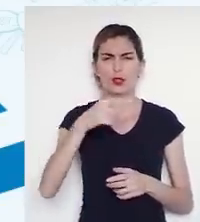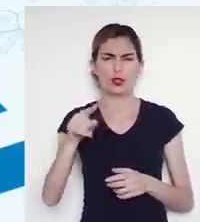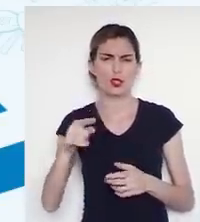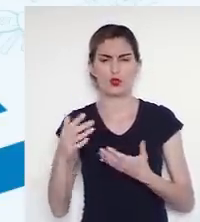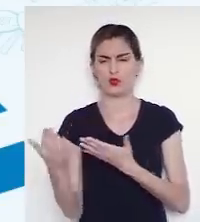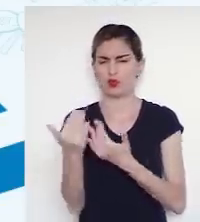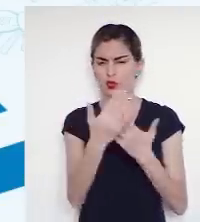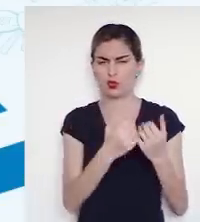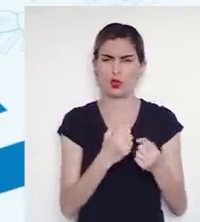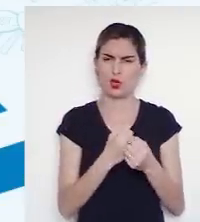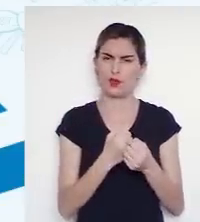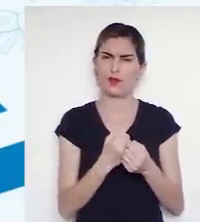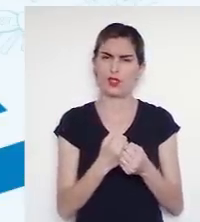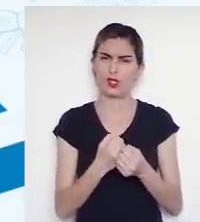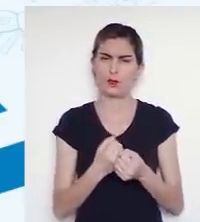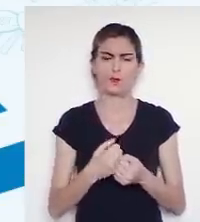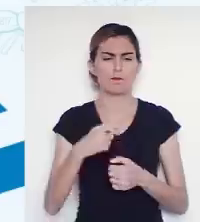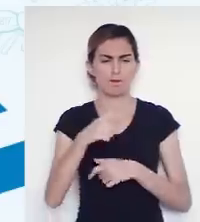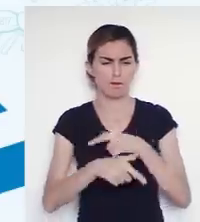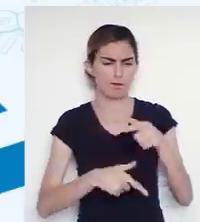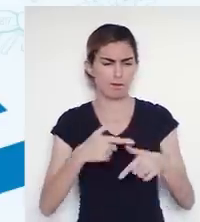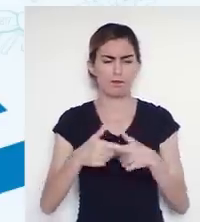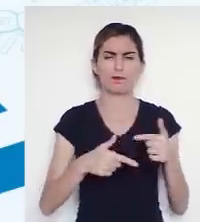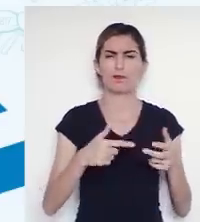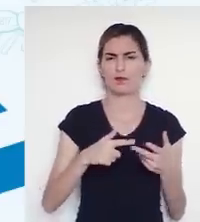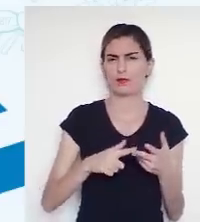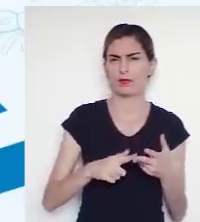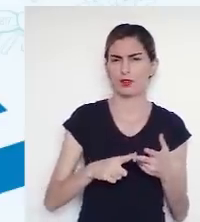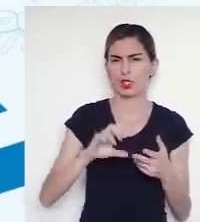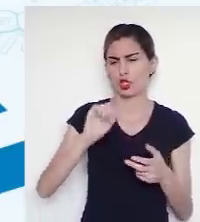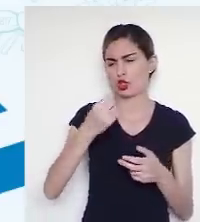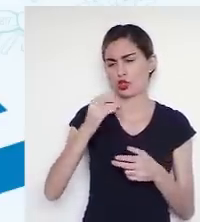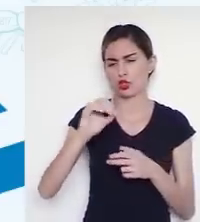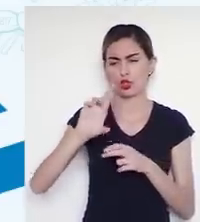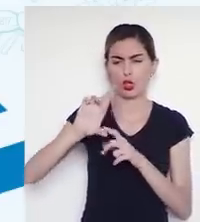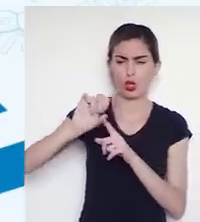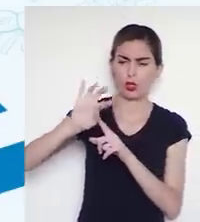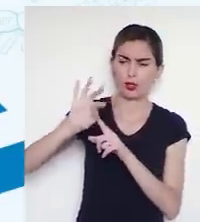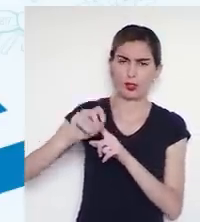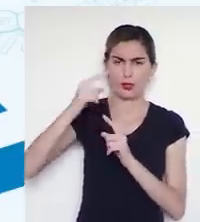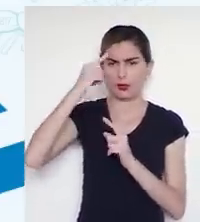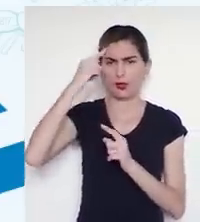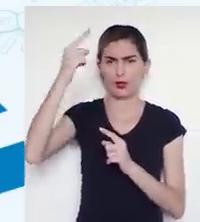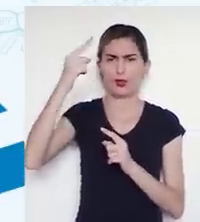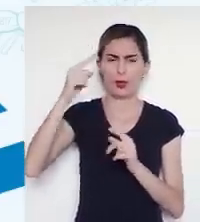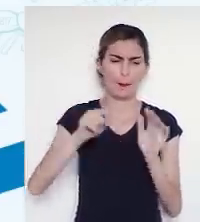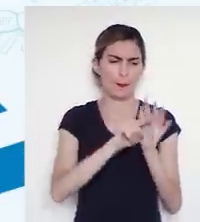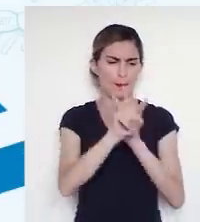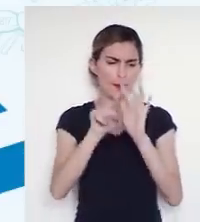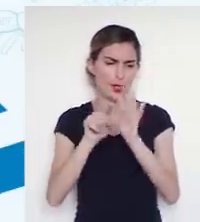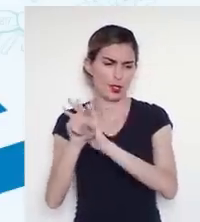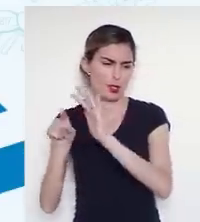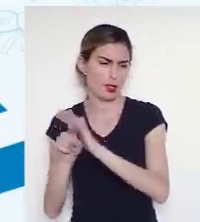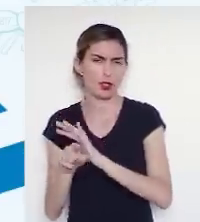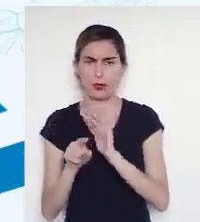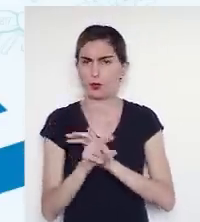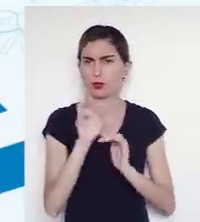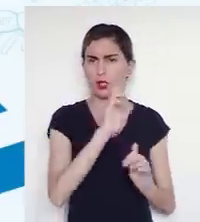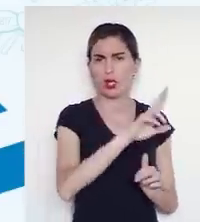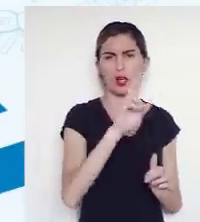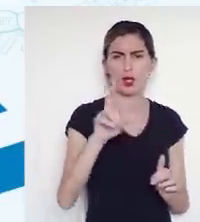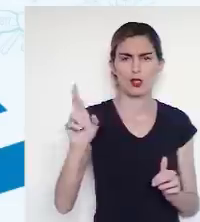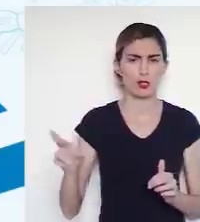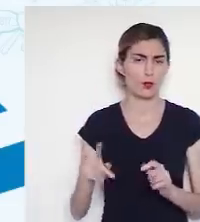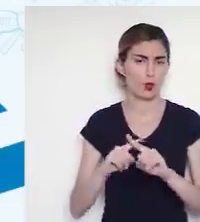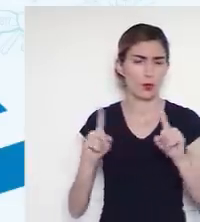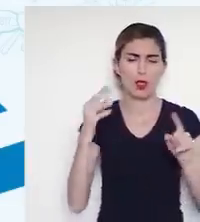o jovem escravo, através da maiêutica de Sócrates, que é a ideia de perguntas e respostas,